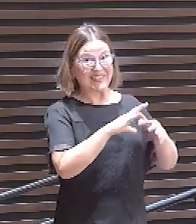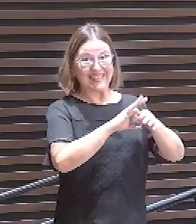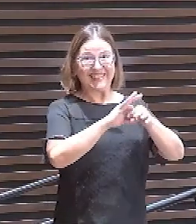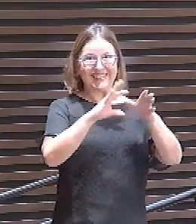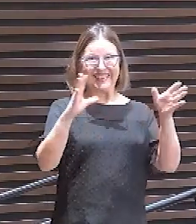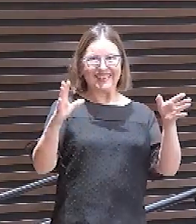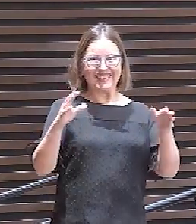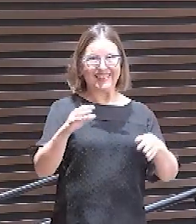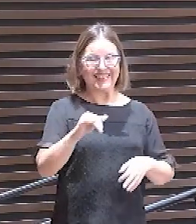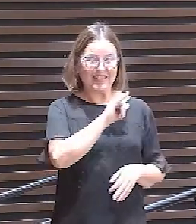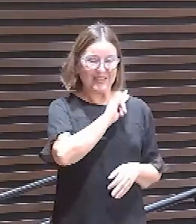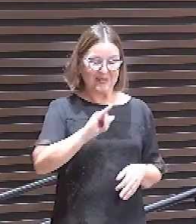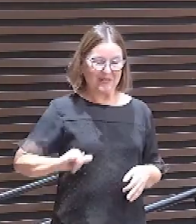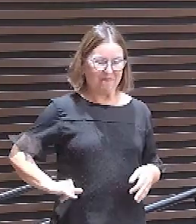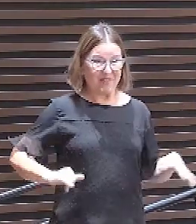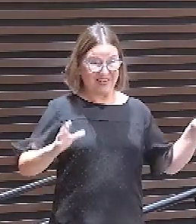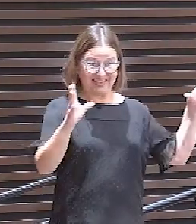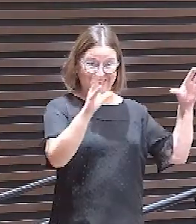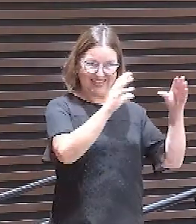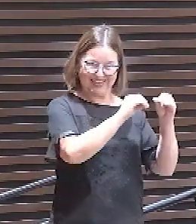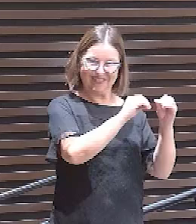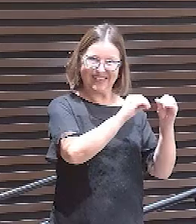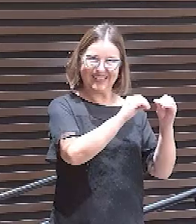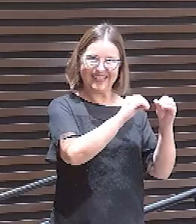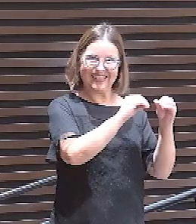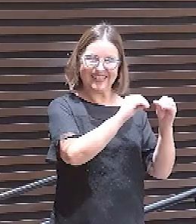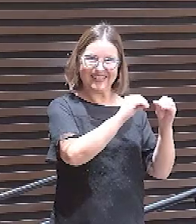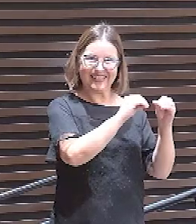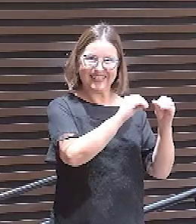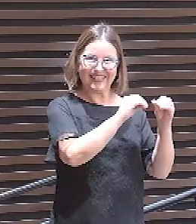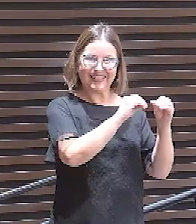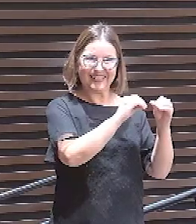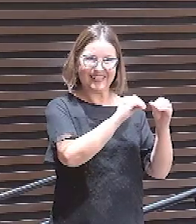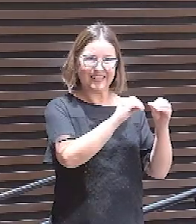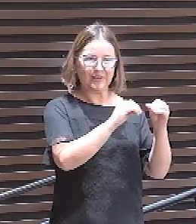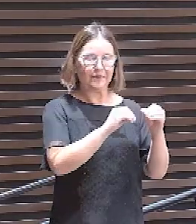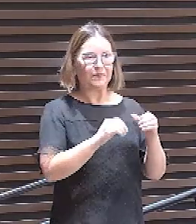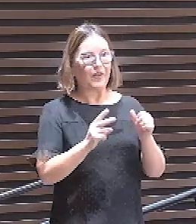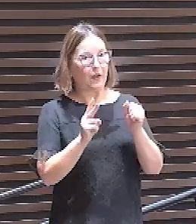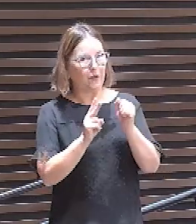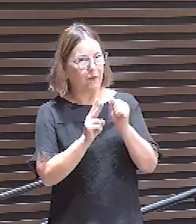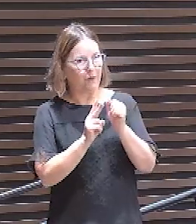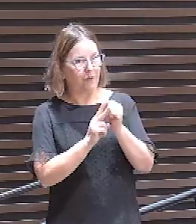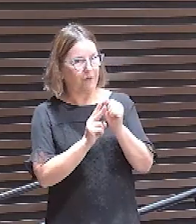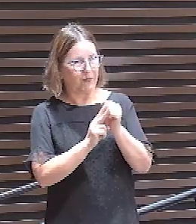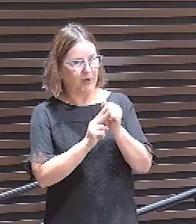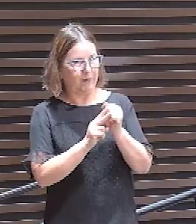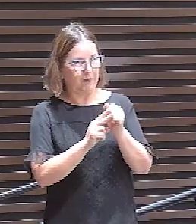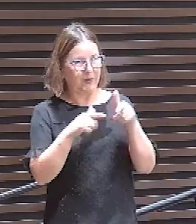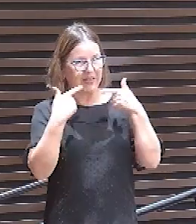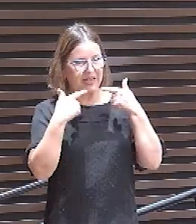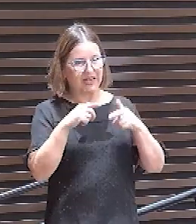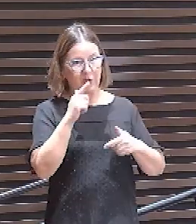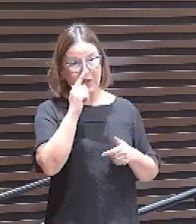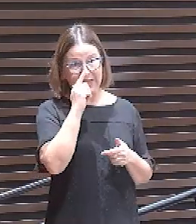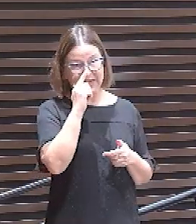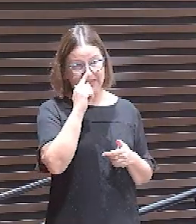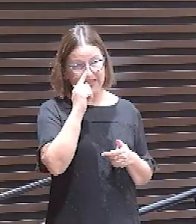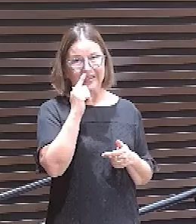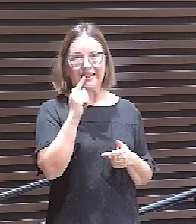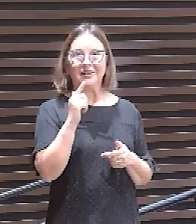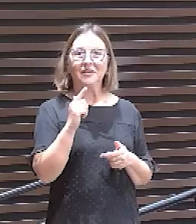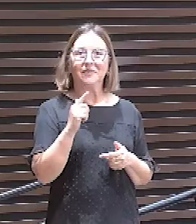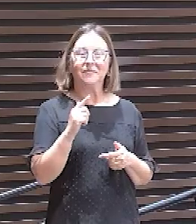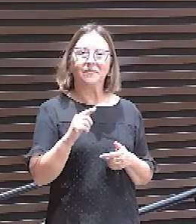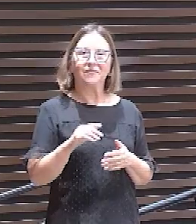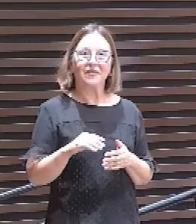libertou do império das trevas. O verbo no grego, romai,